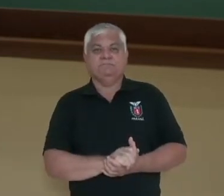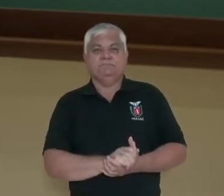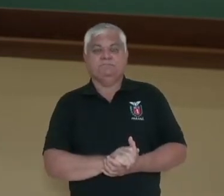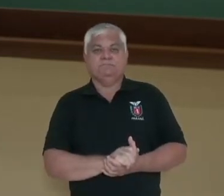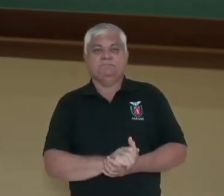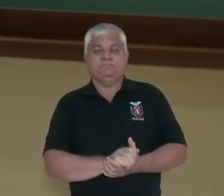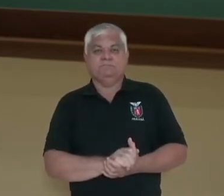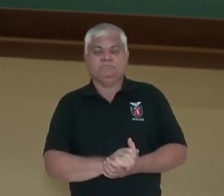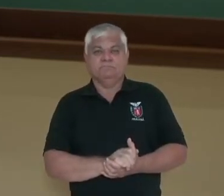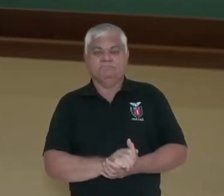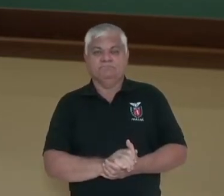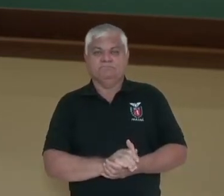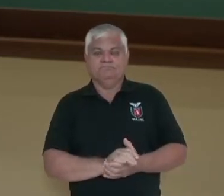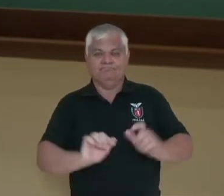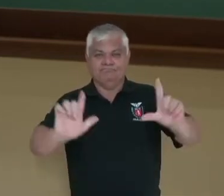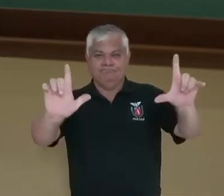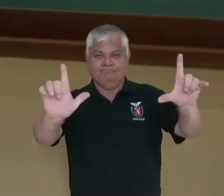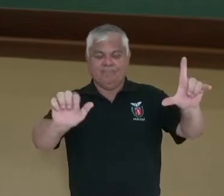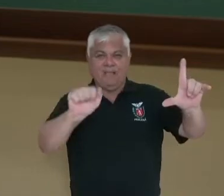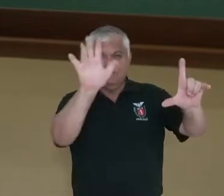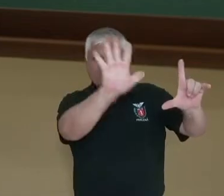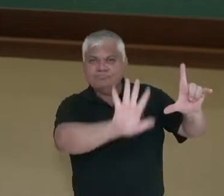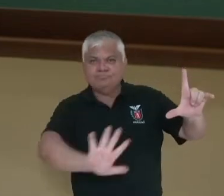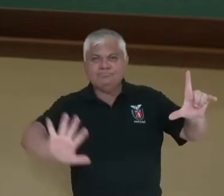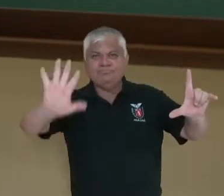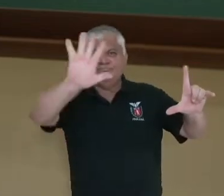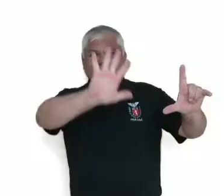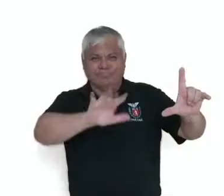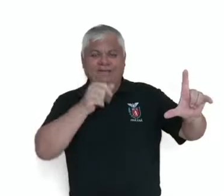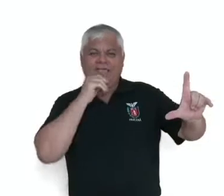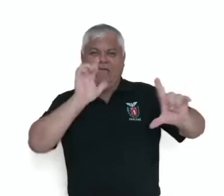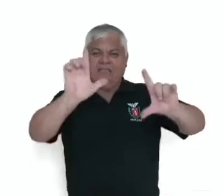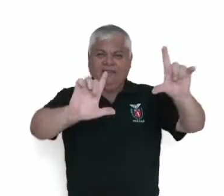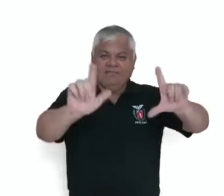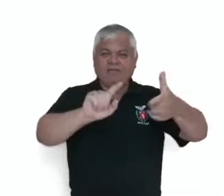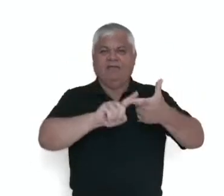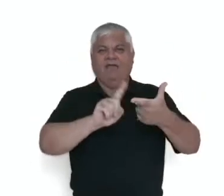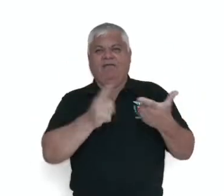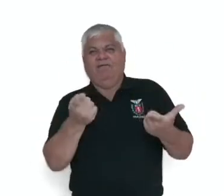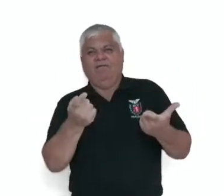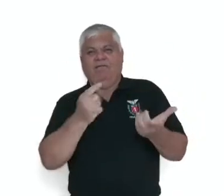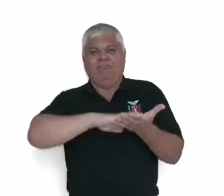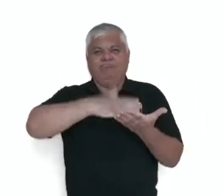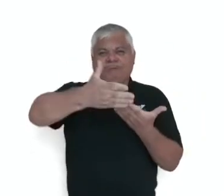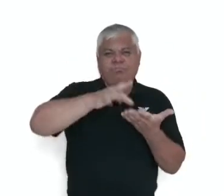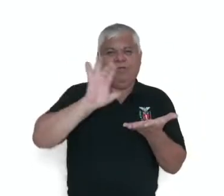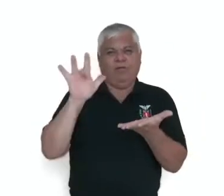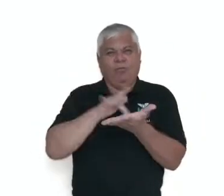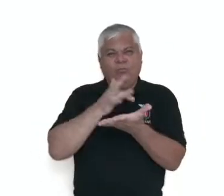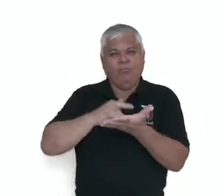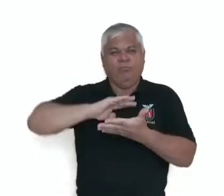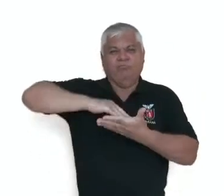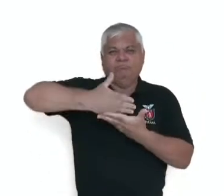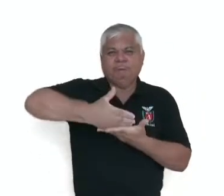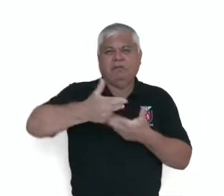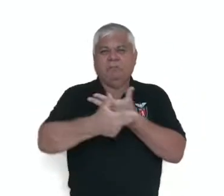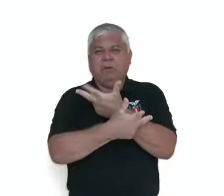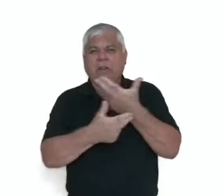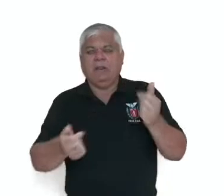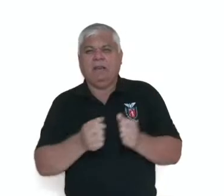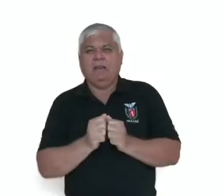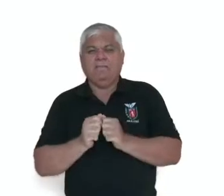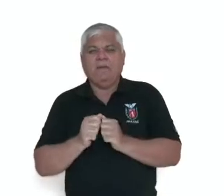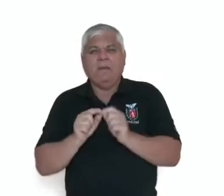Toda a imagem que aparece na tela dos dispositivos eletrônicos é dividida em milhões ou milhares de